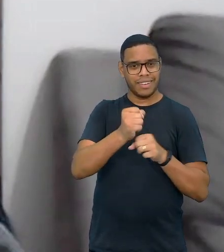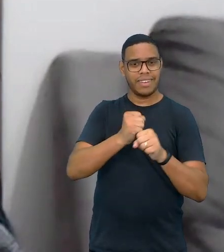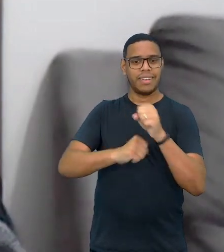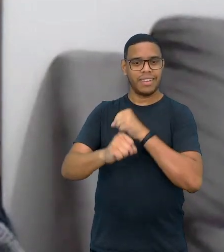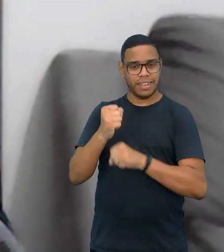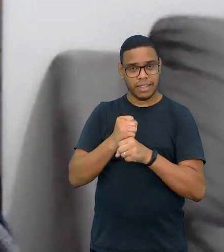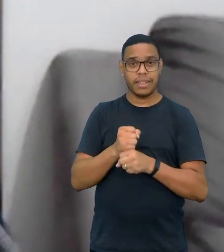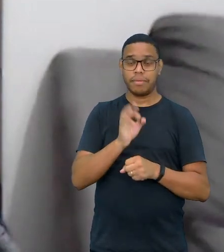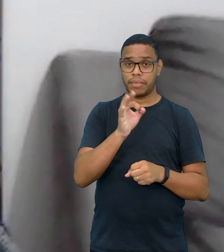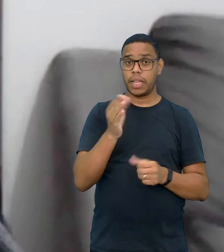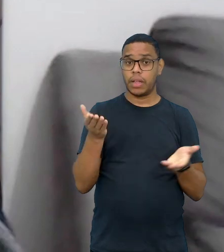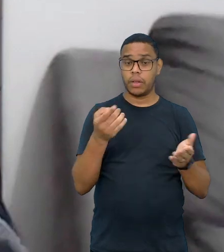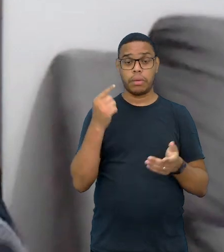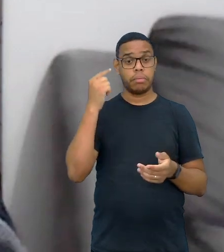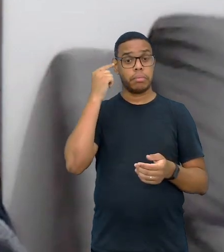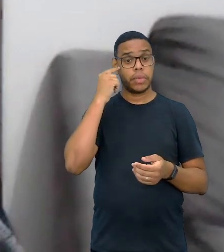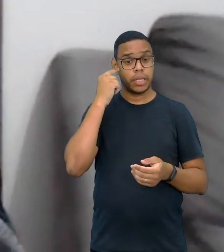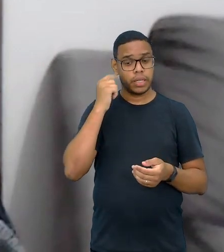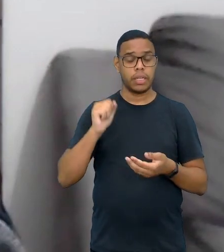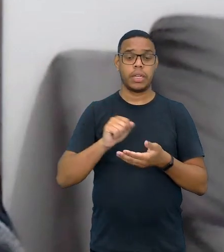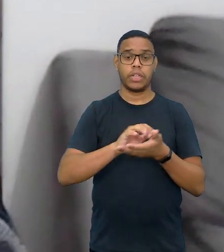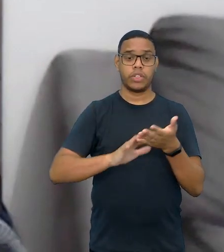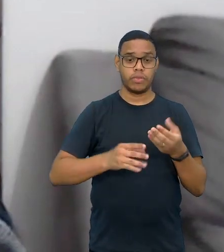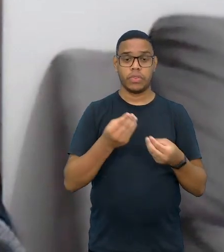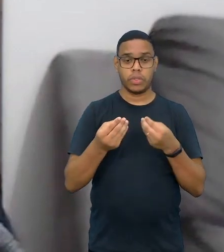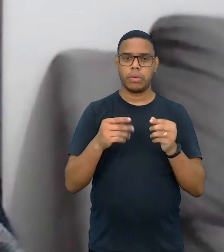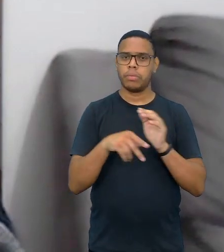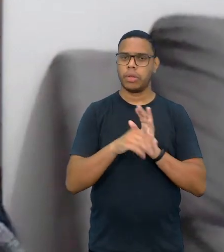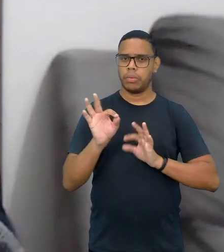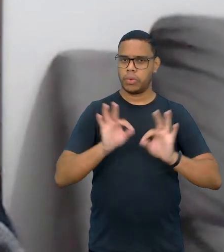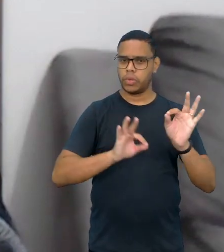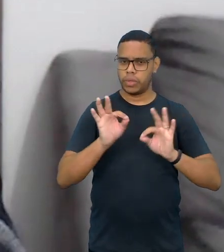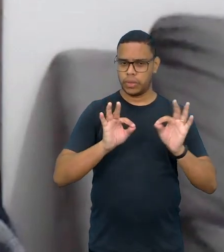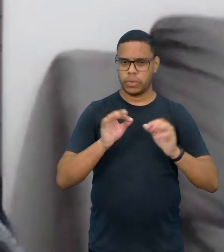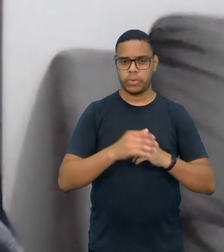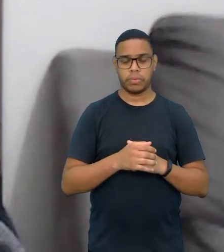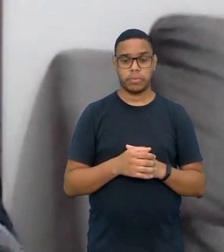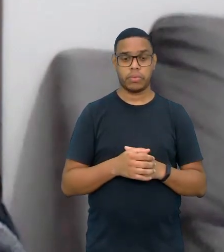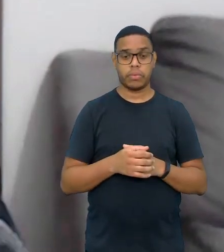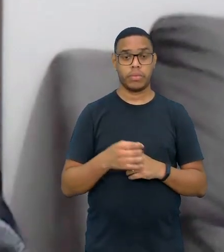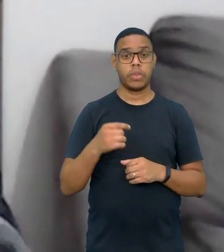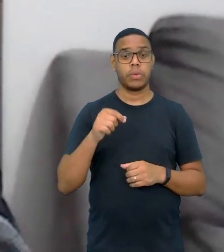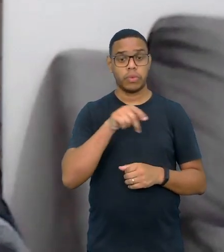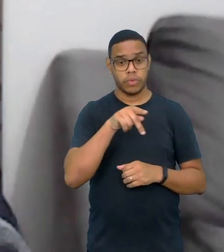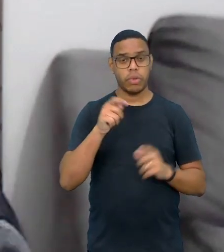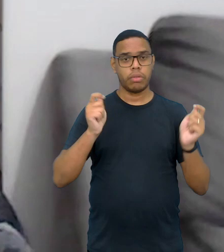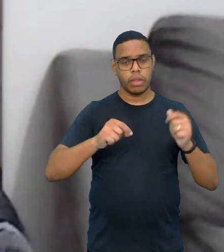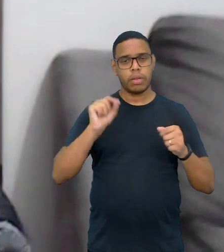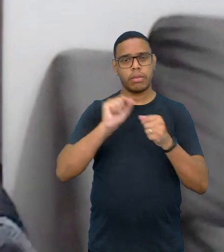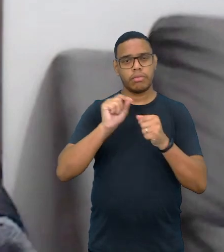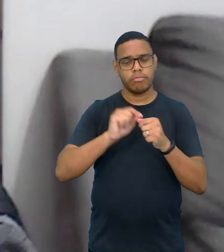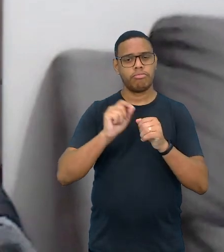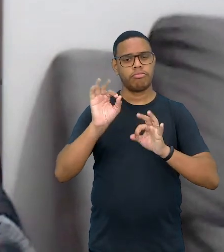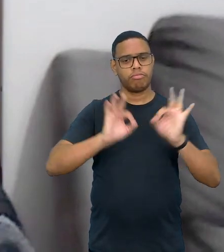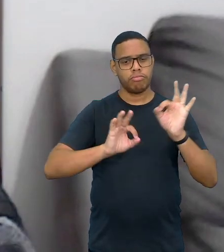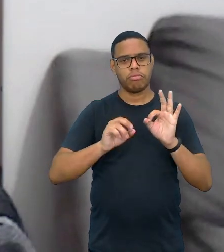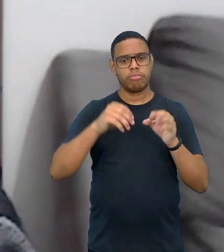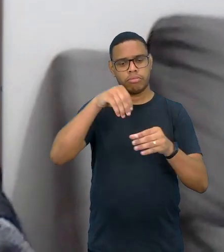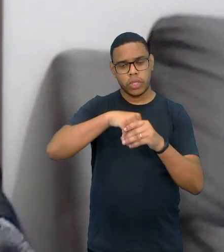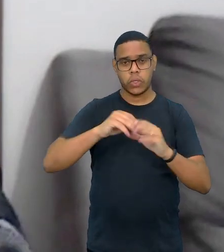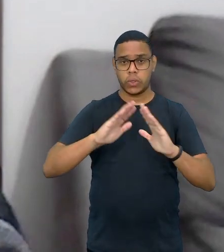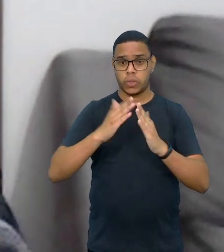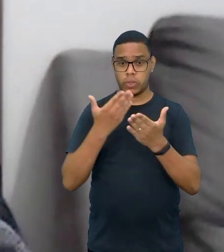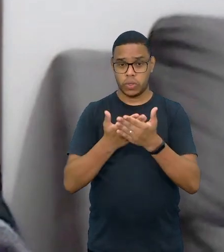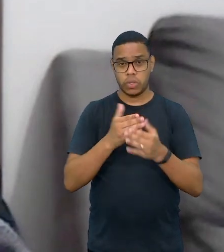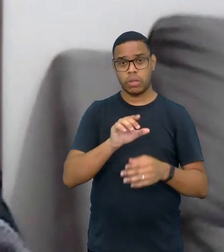pensar em levar essas atividades para um projeto, né, que o professor possa desenvolver na escola